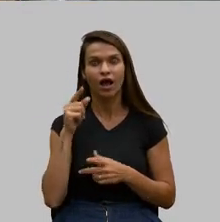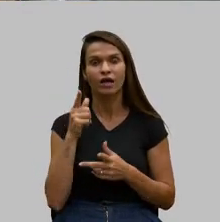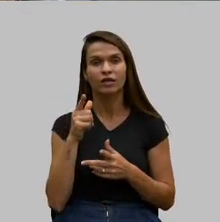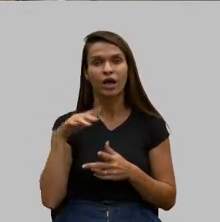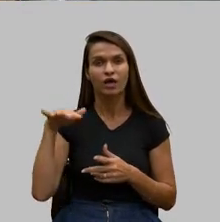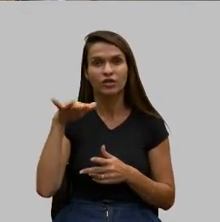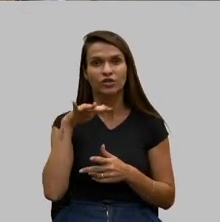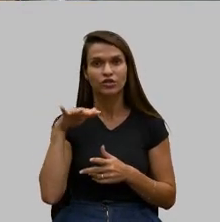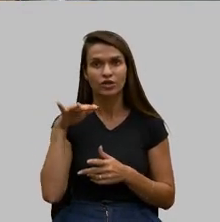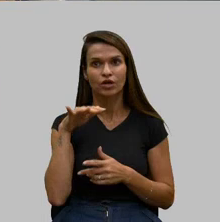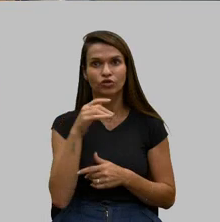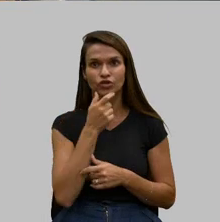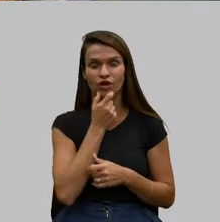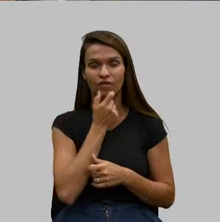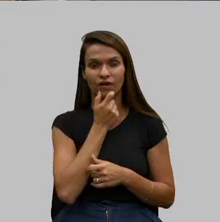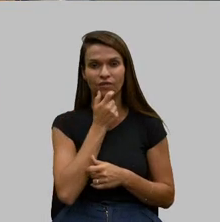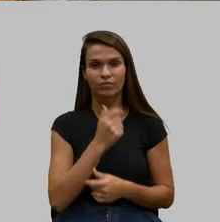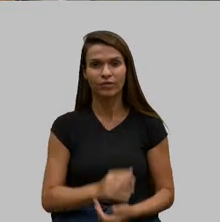lambari